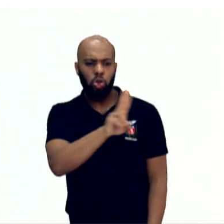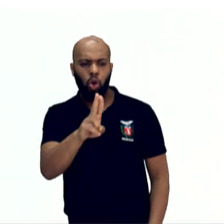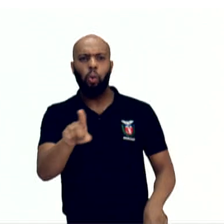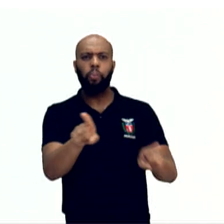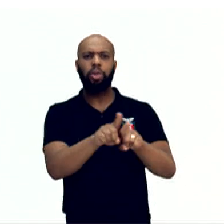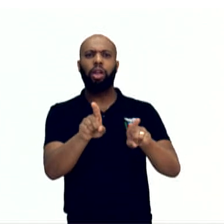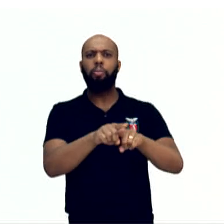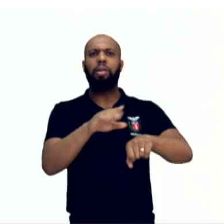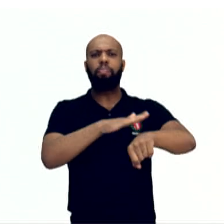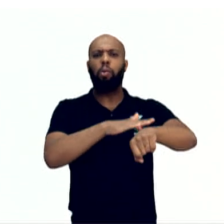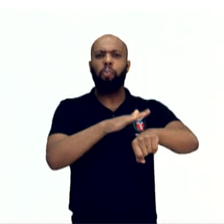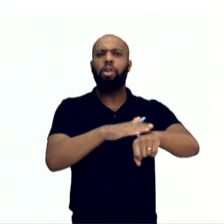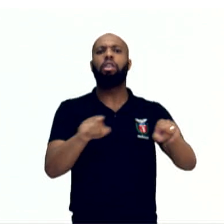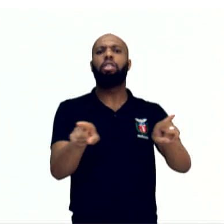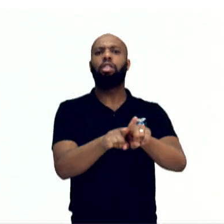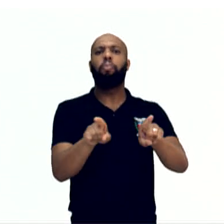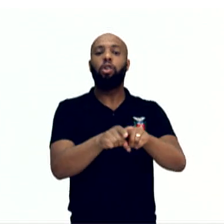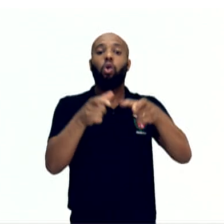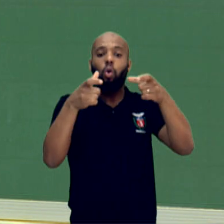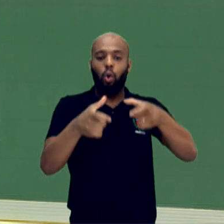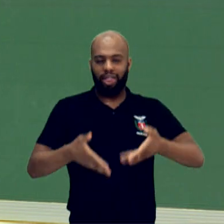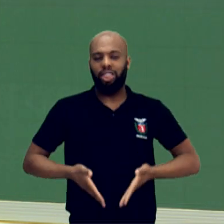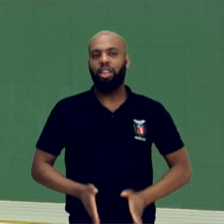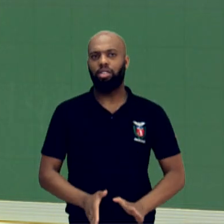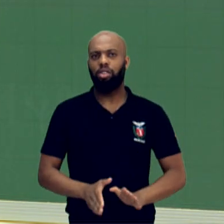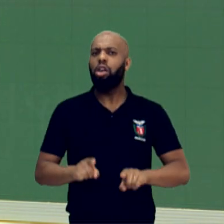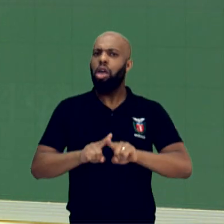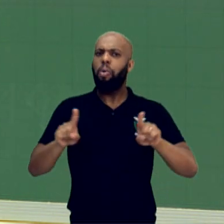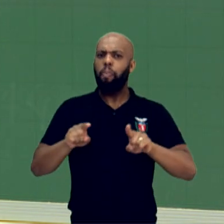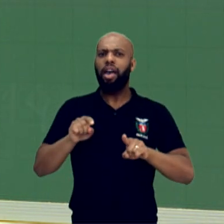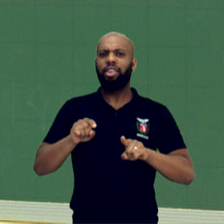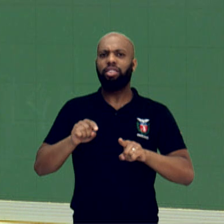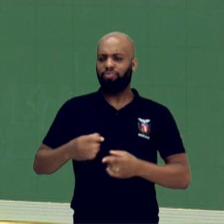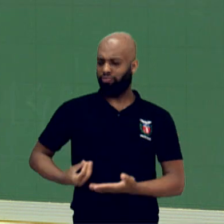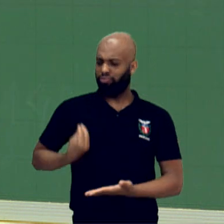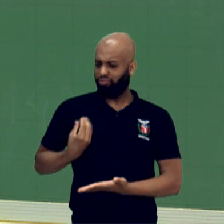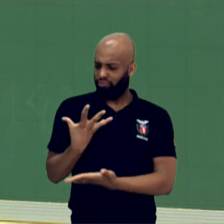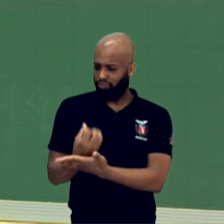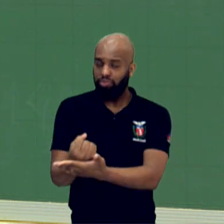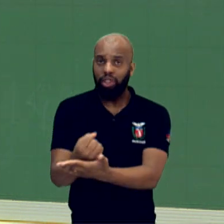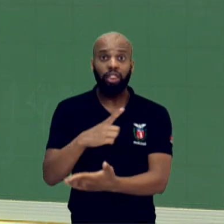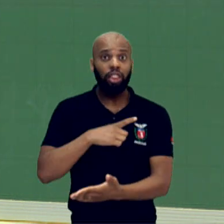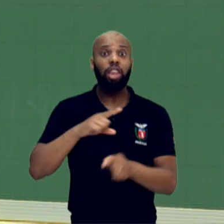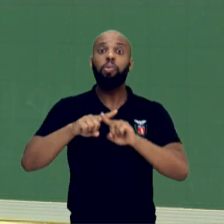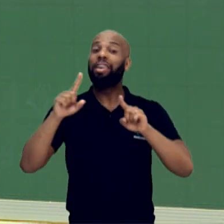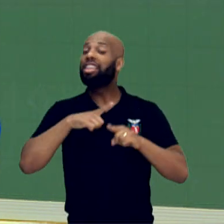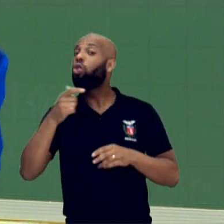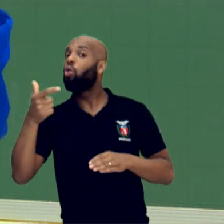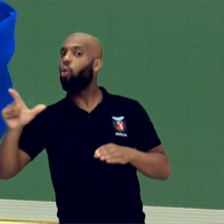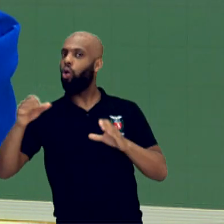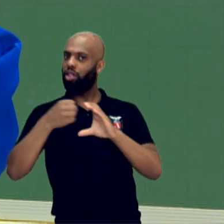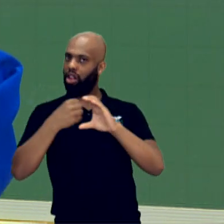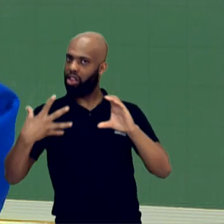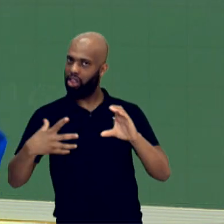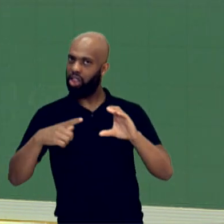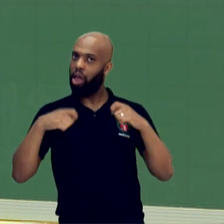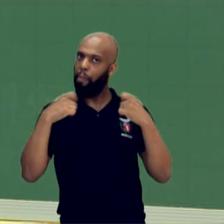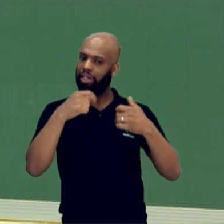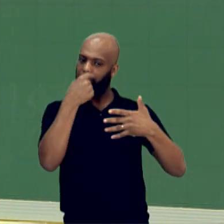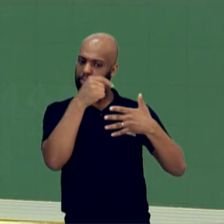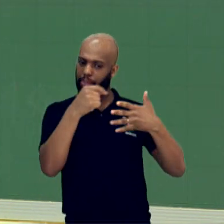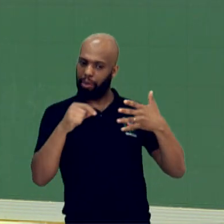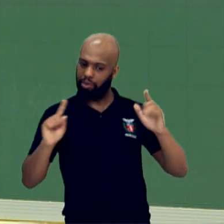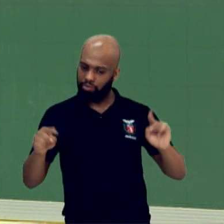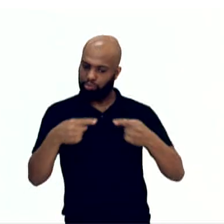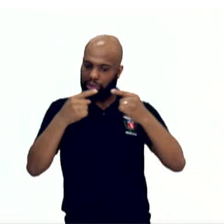data e local de seu nascimento. Mas a biografia também tem, né? Mas lembre, tem outras características, tem que cumprir todas